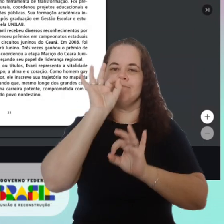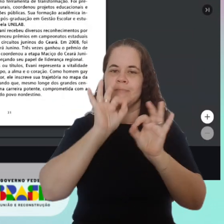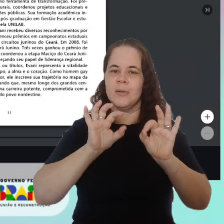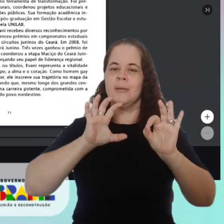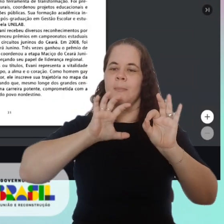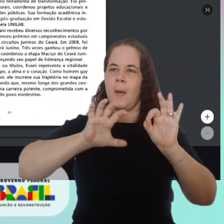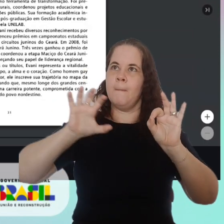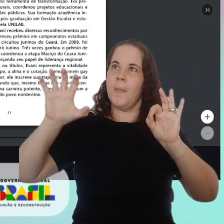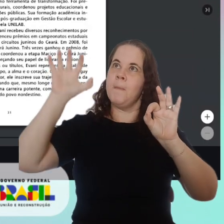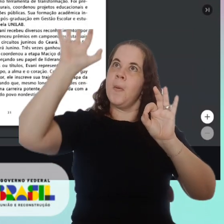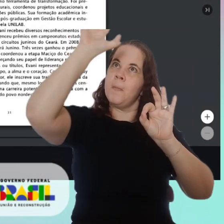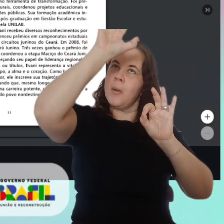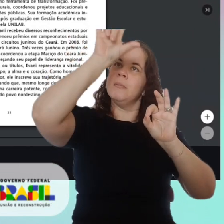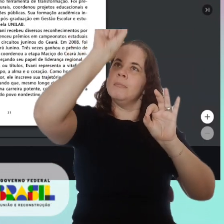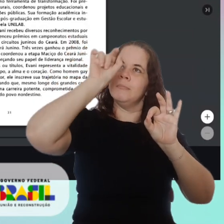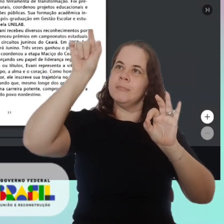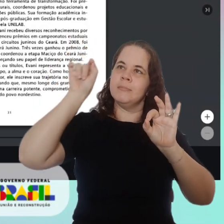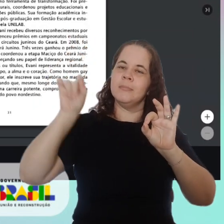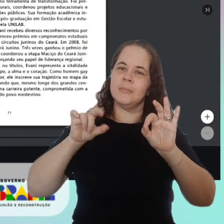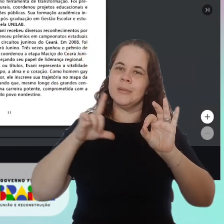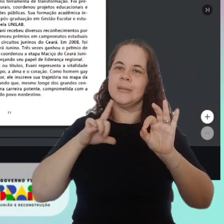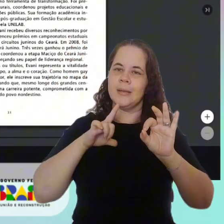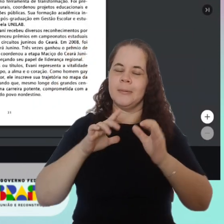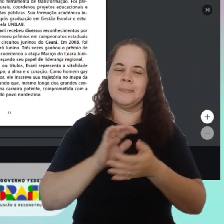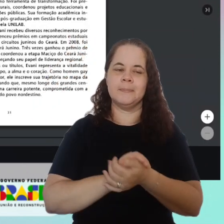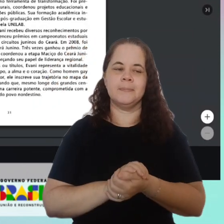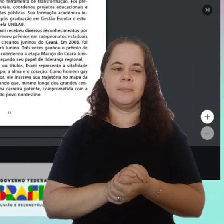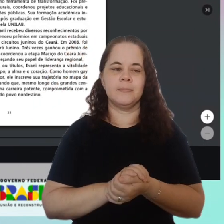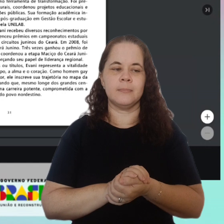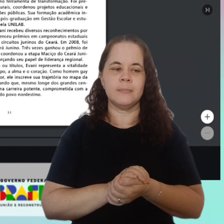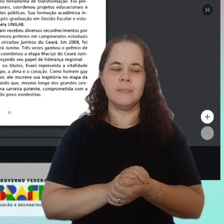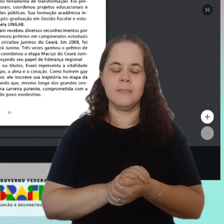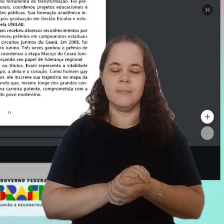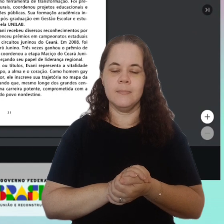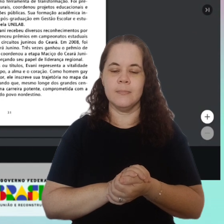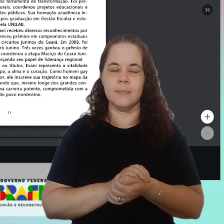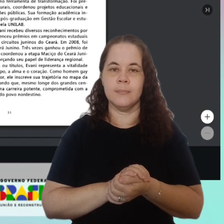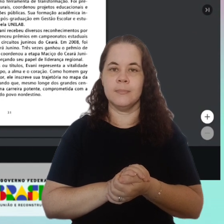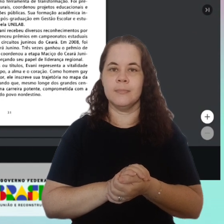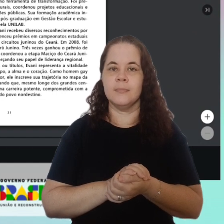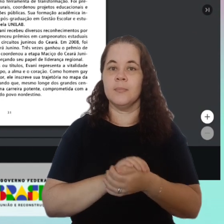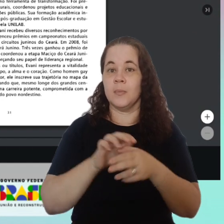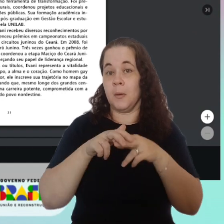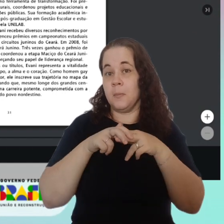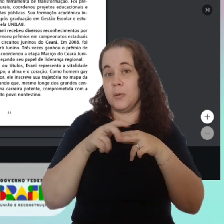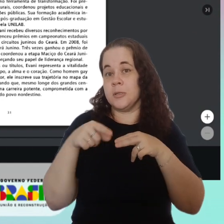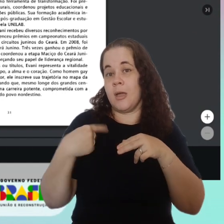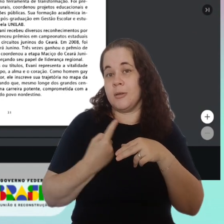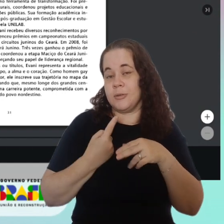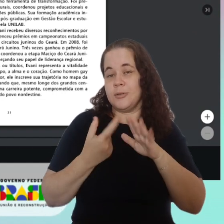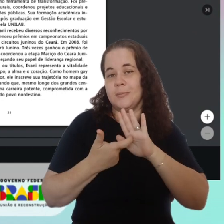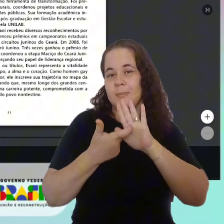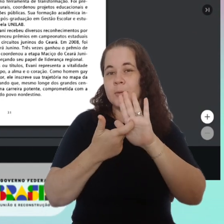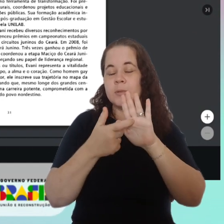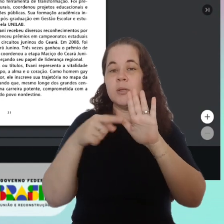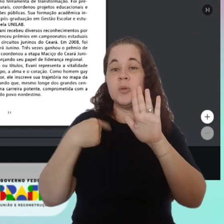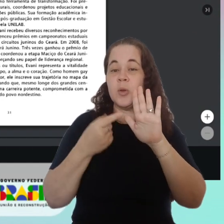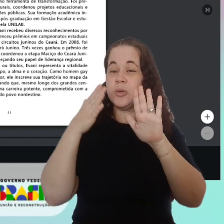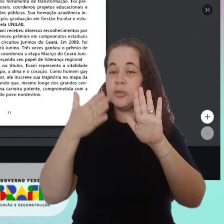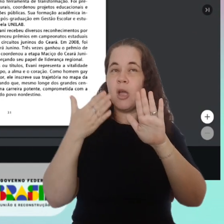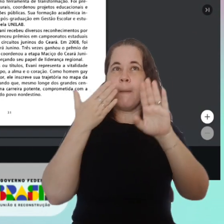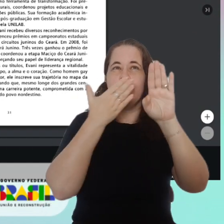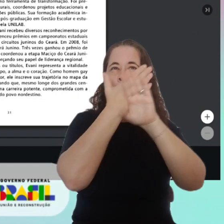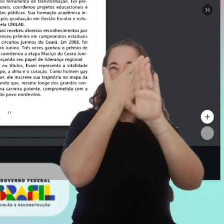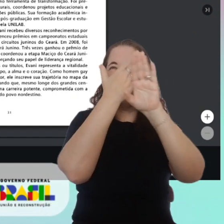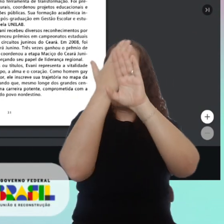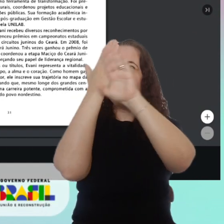Macro regiões, né? E isso. você dizer, E desculpa. não, e aí ia pontuar isso, né? Que a gente foi em pontos do estado e pegar